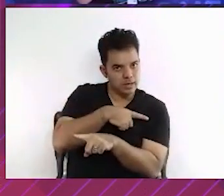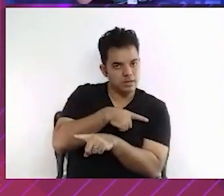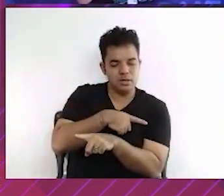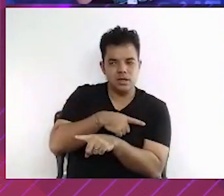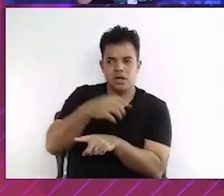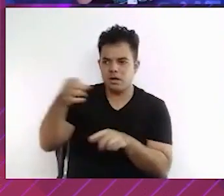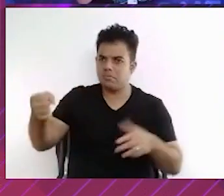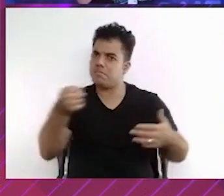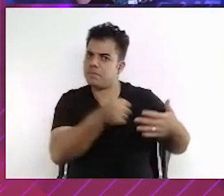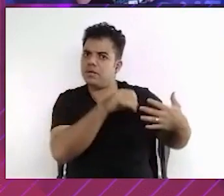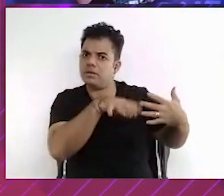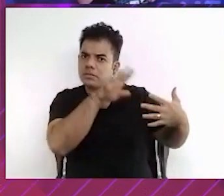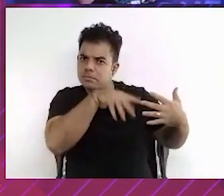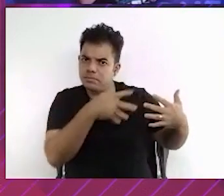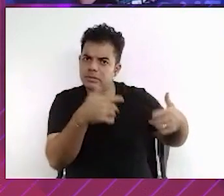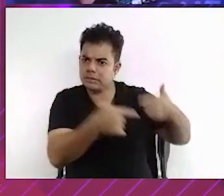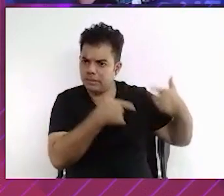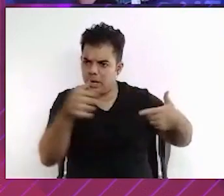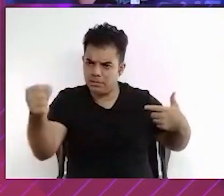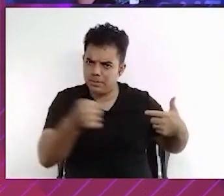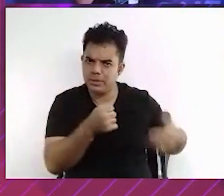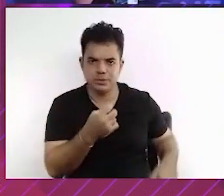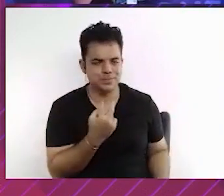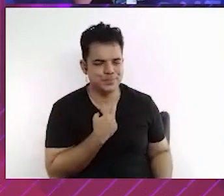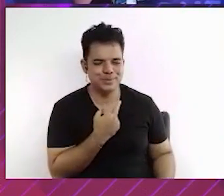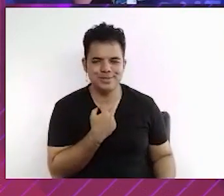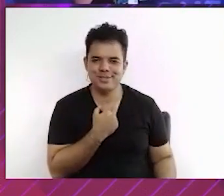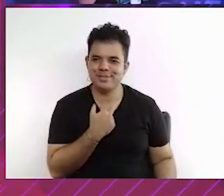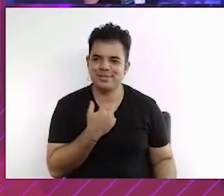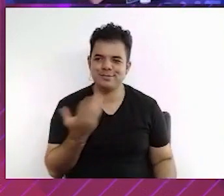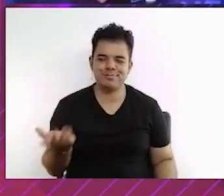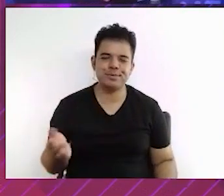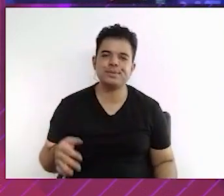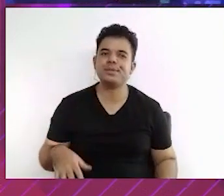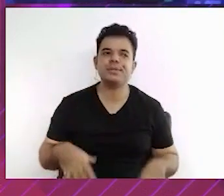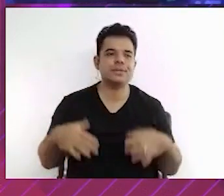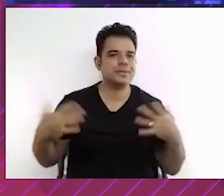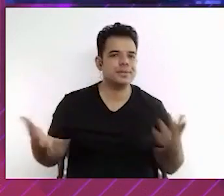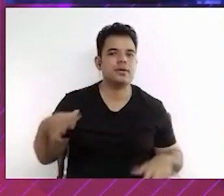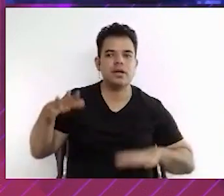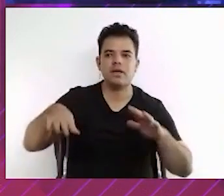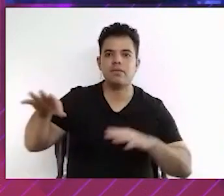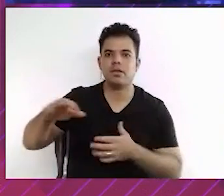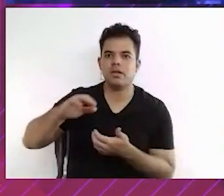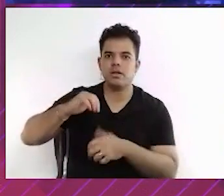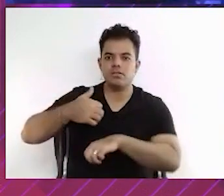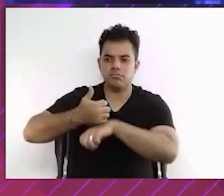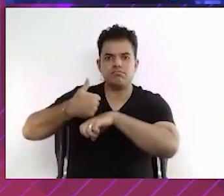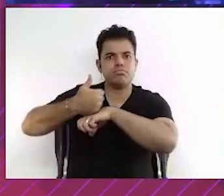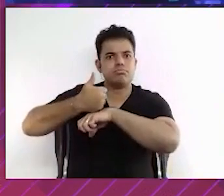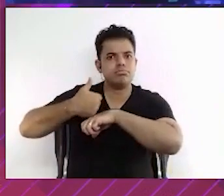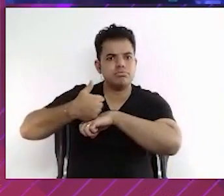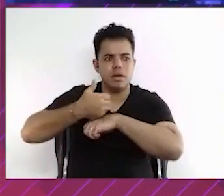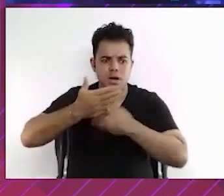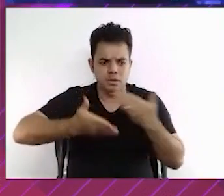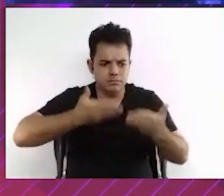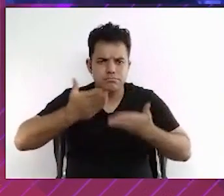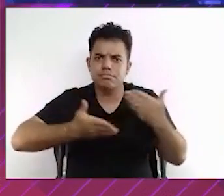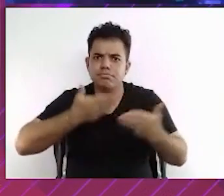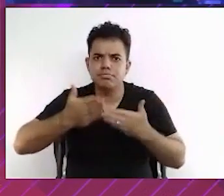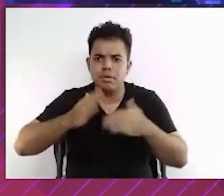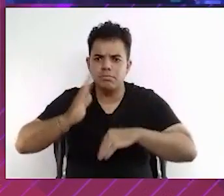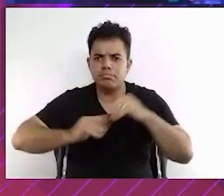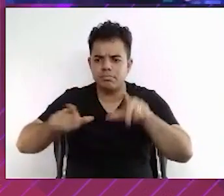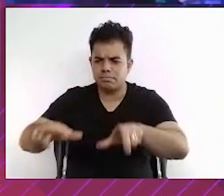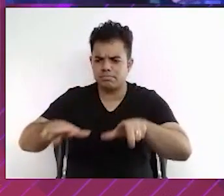ele na escala, não vou poder usar ele. Ou se o colaborador tem uma qualificação em terapia intensiva, eu não vou tirar